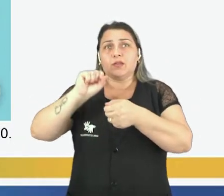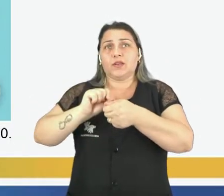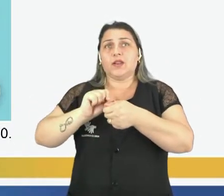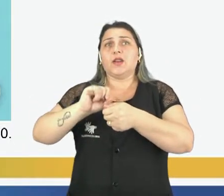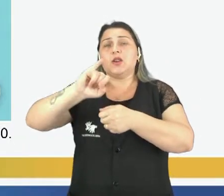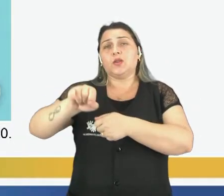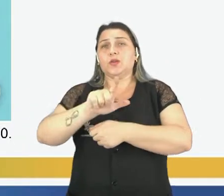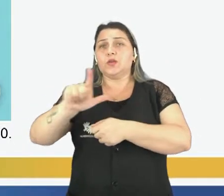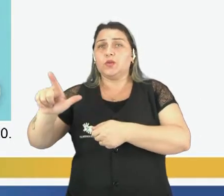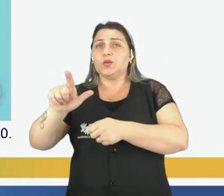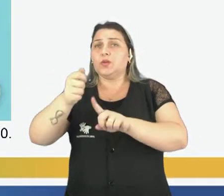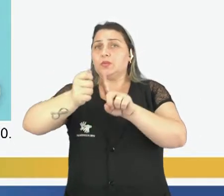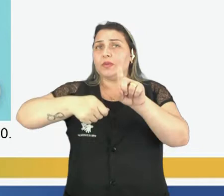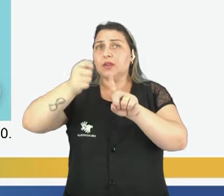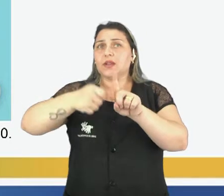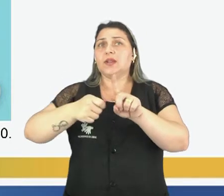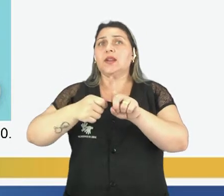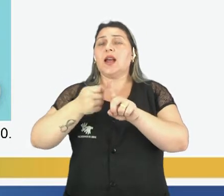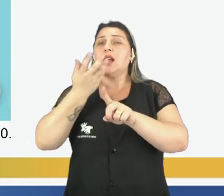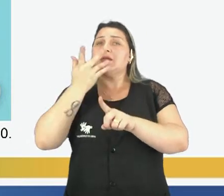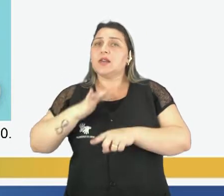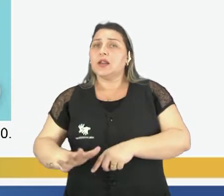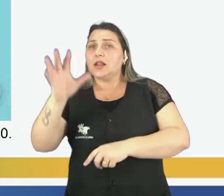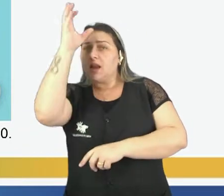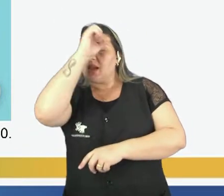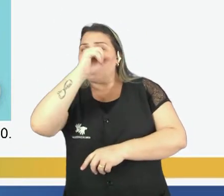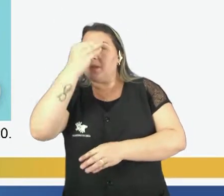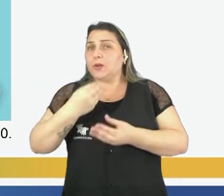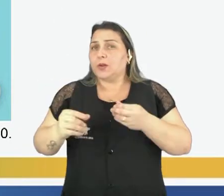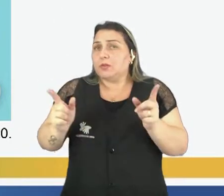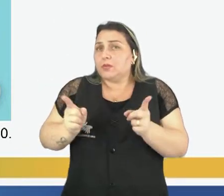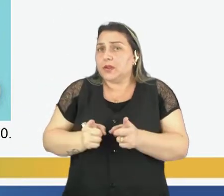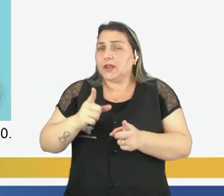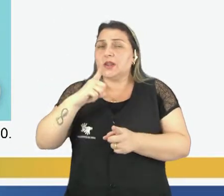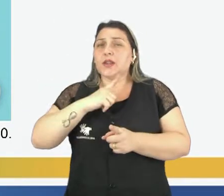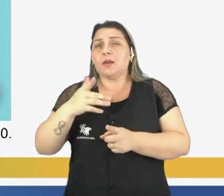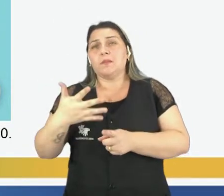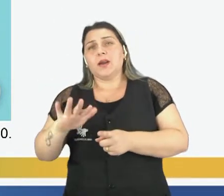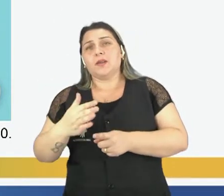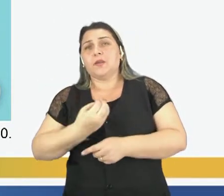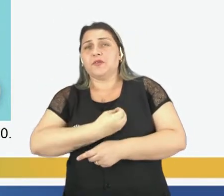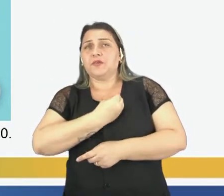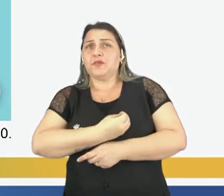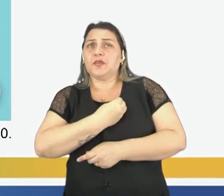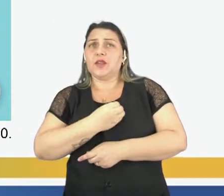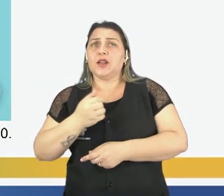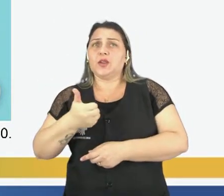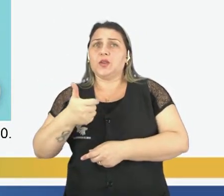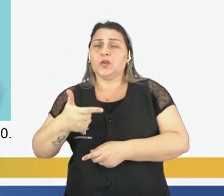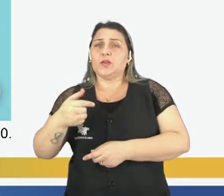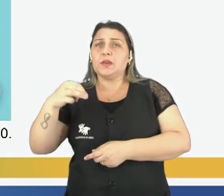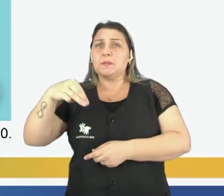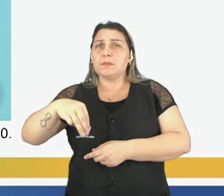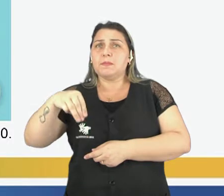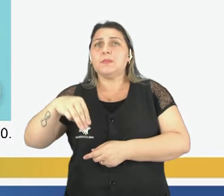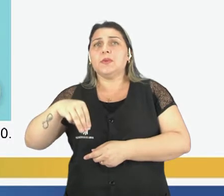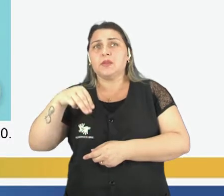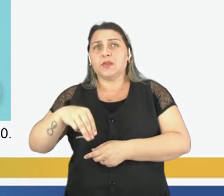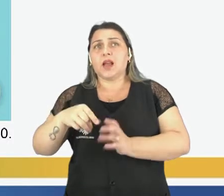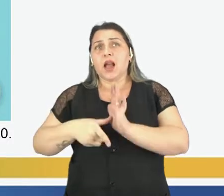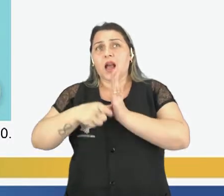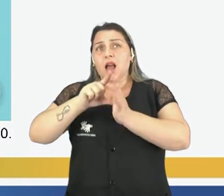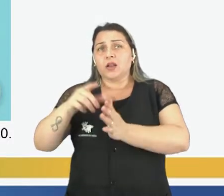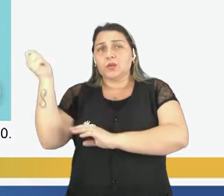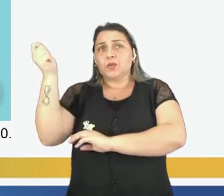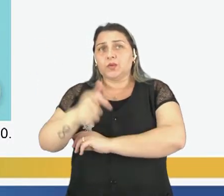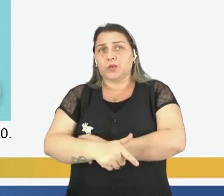junho. Os pequenos aprendem que um saquinho plástico tem em média vida útil de 12 minutos antes